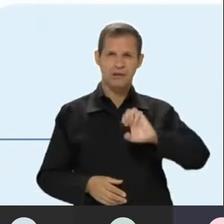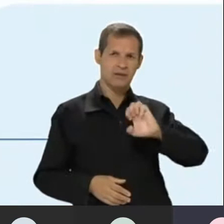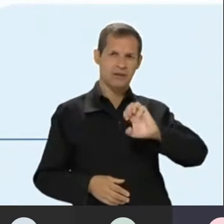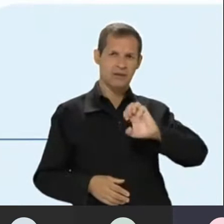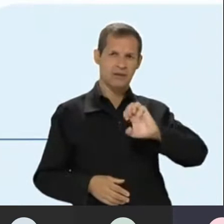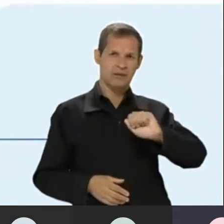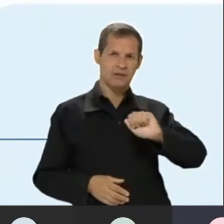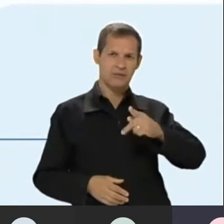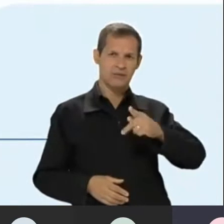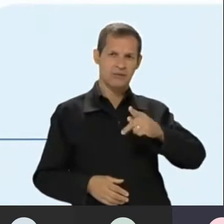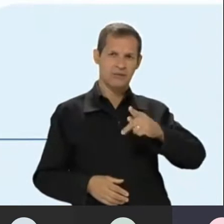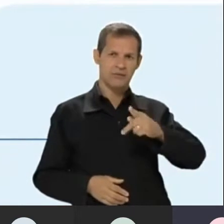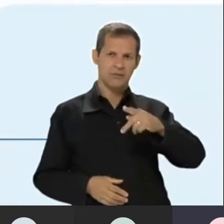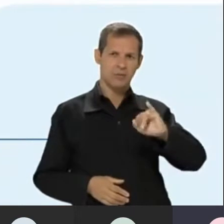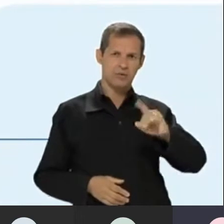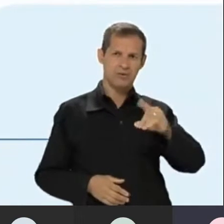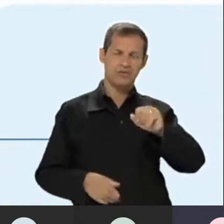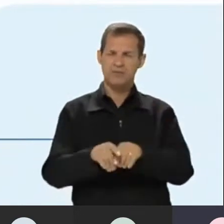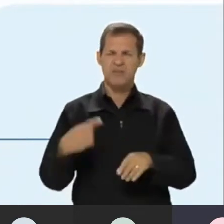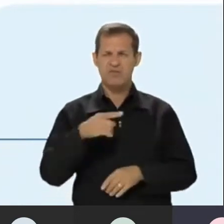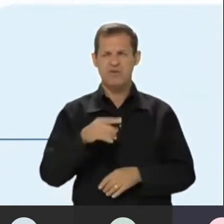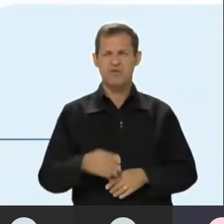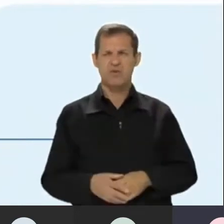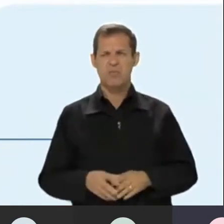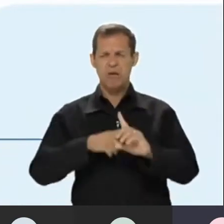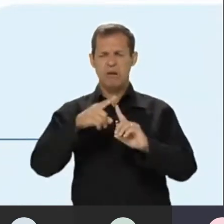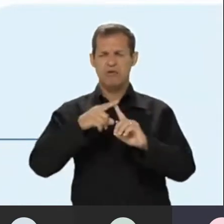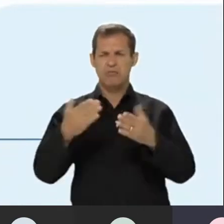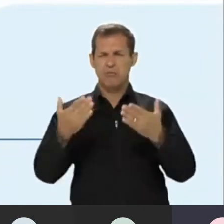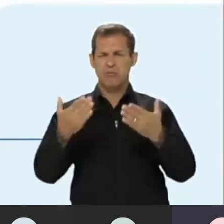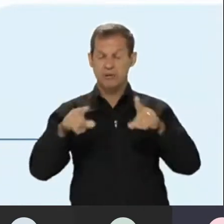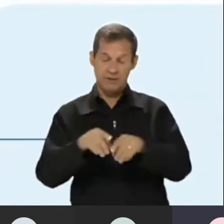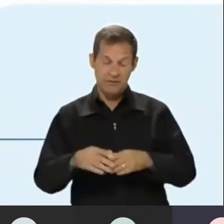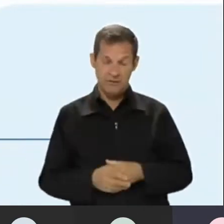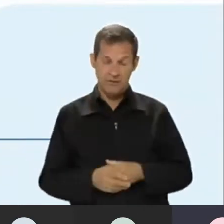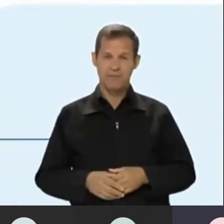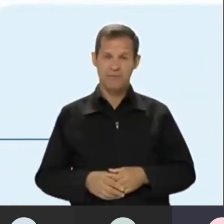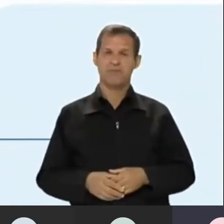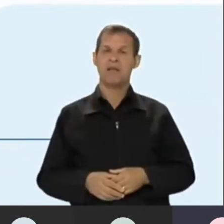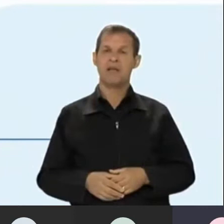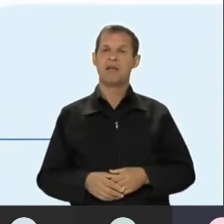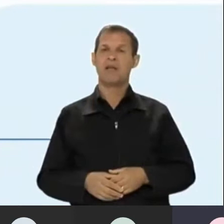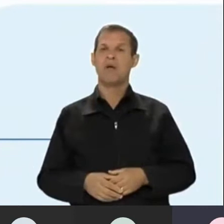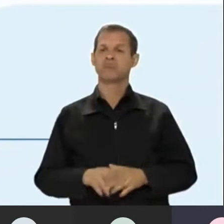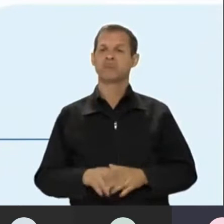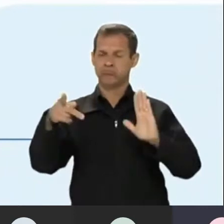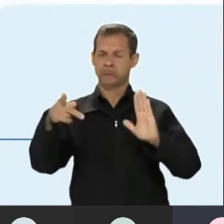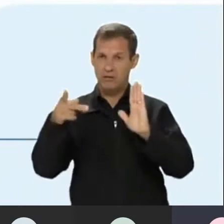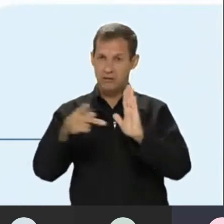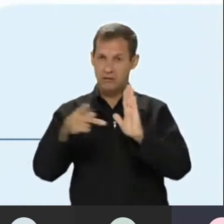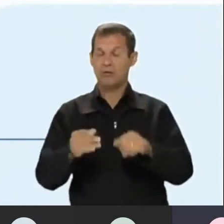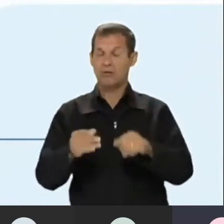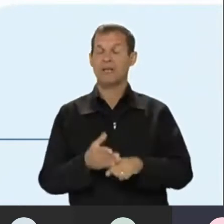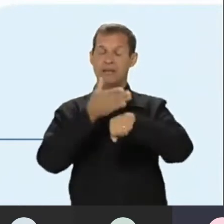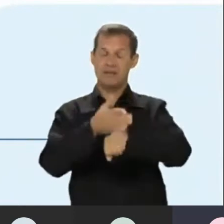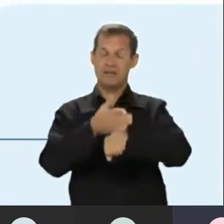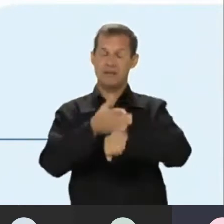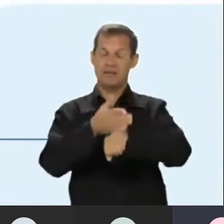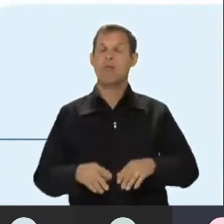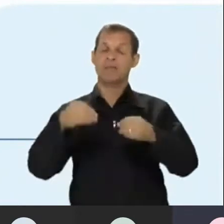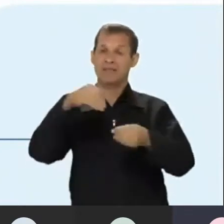evaporação, isso vai conseguir diminuir as temperaturas superficiais e, consequentemente, diminuir a passagem do calor para o